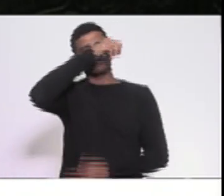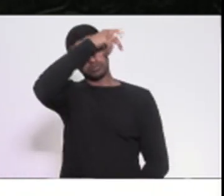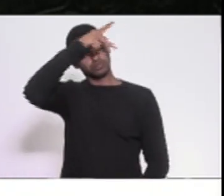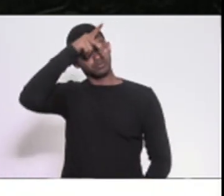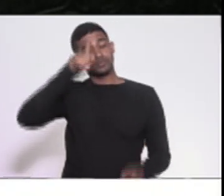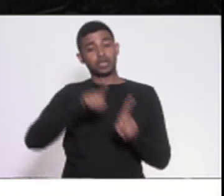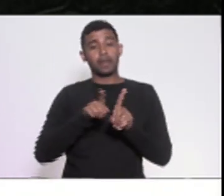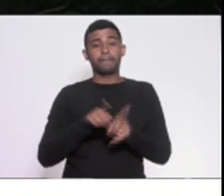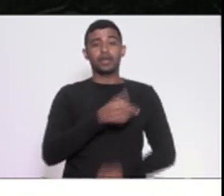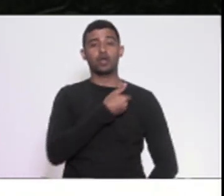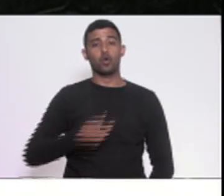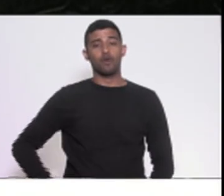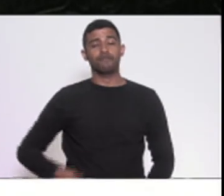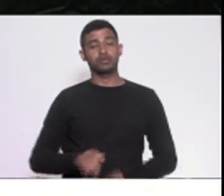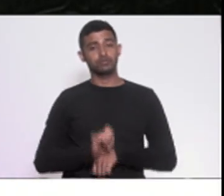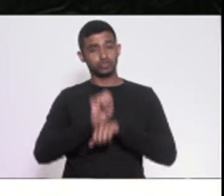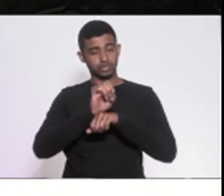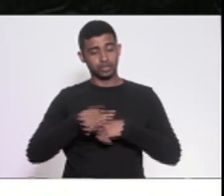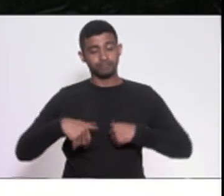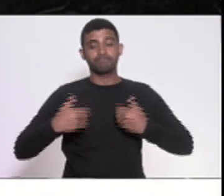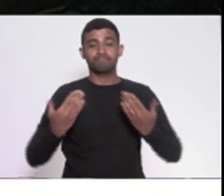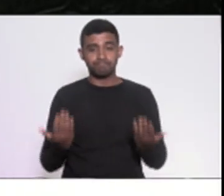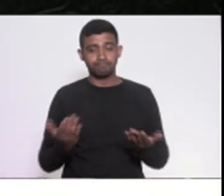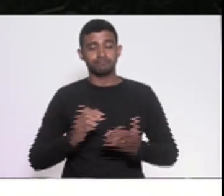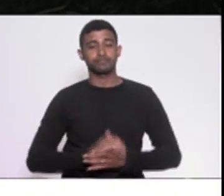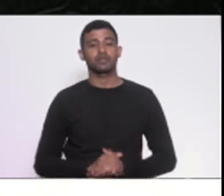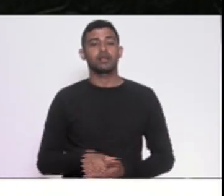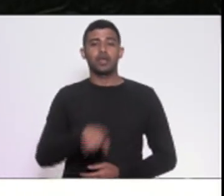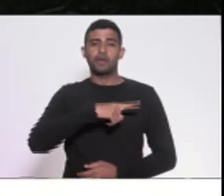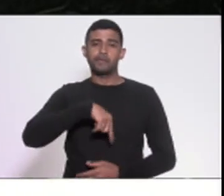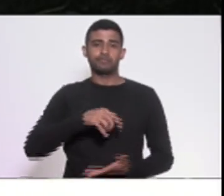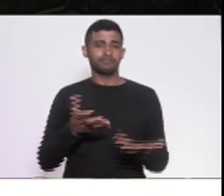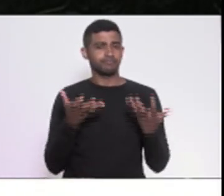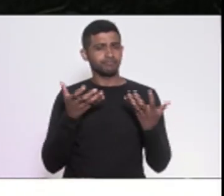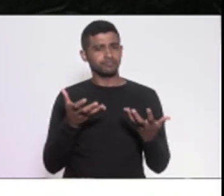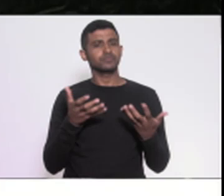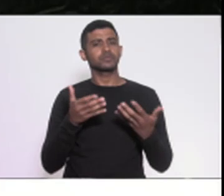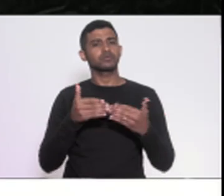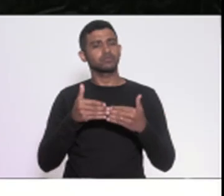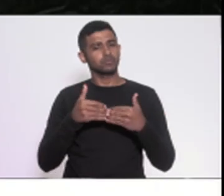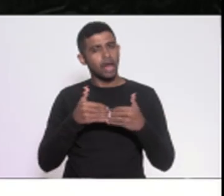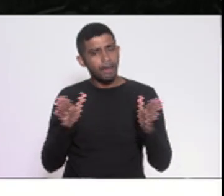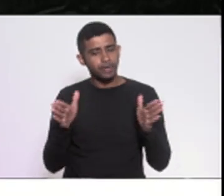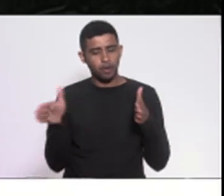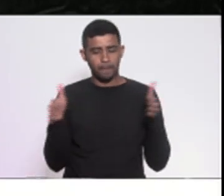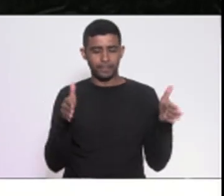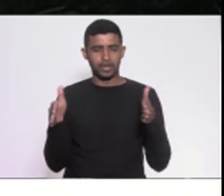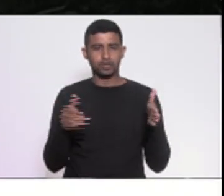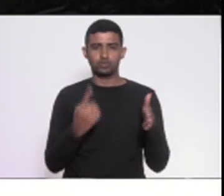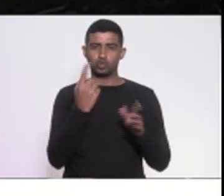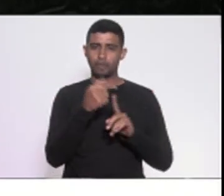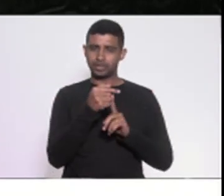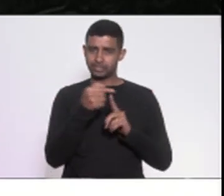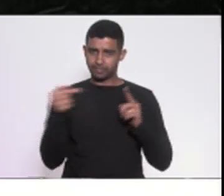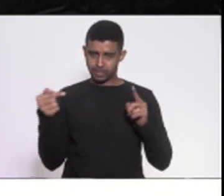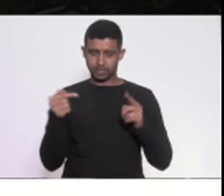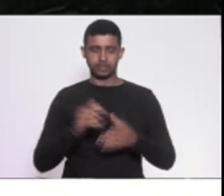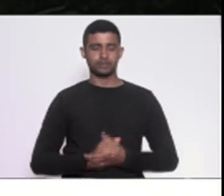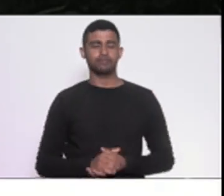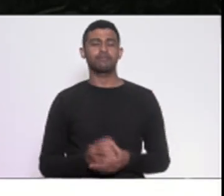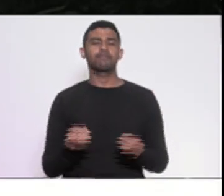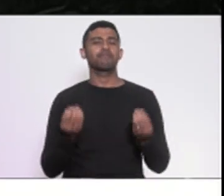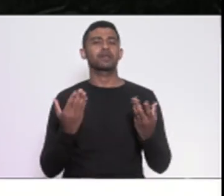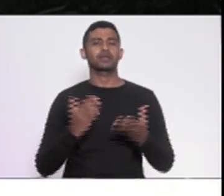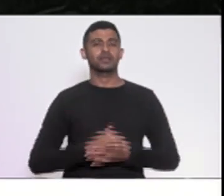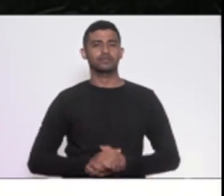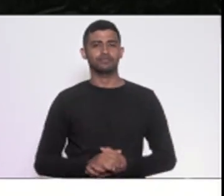do Governo do Estado. E, nesse sentido, nós queremos abrir o prazo de uma semana para que